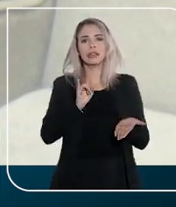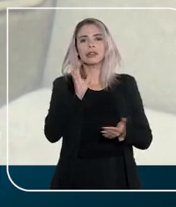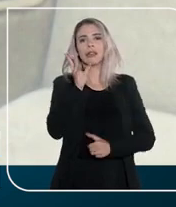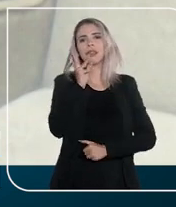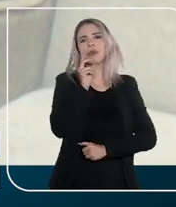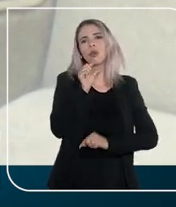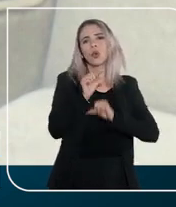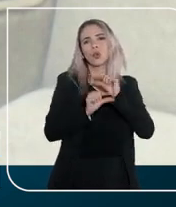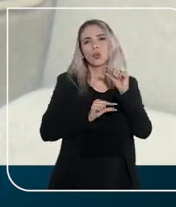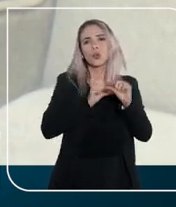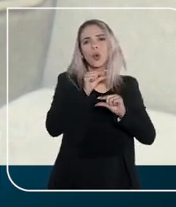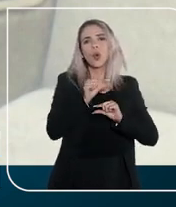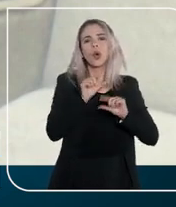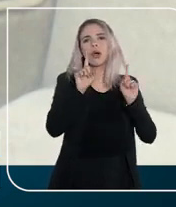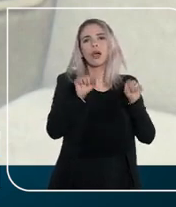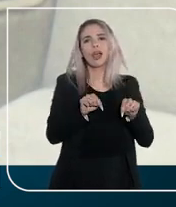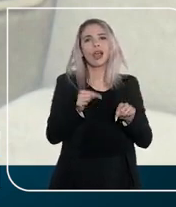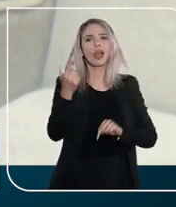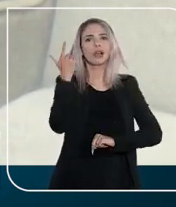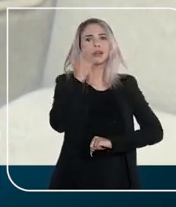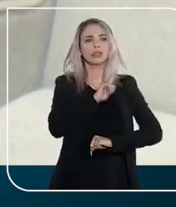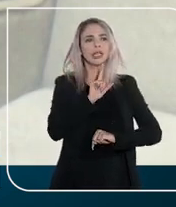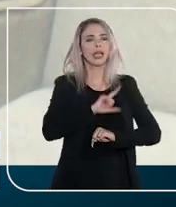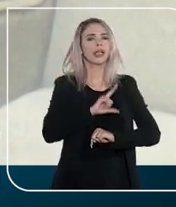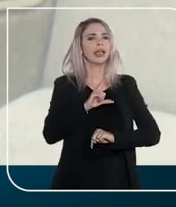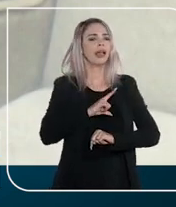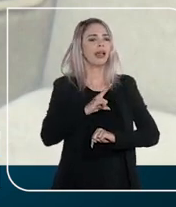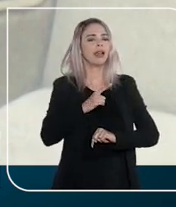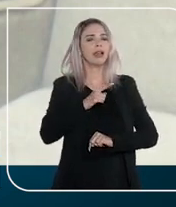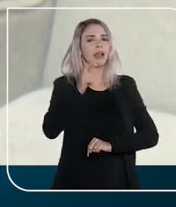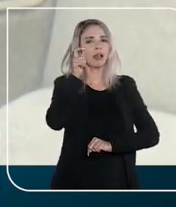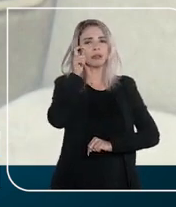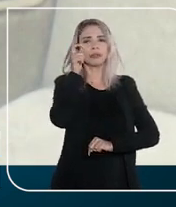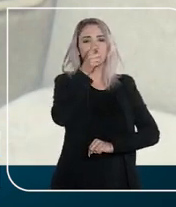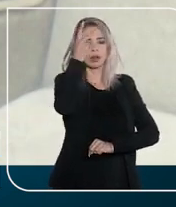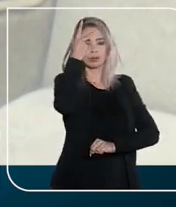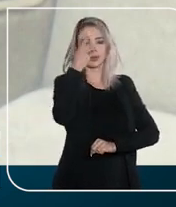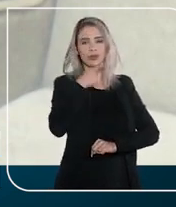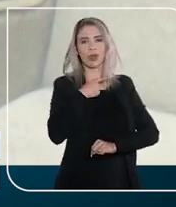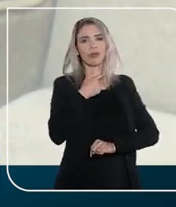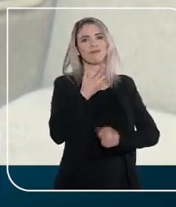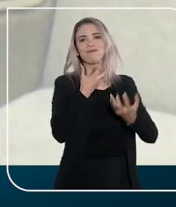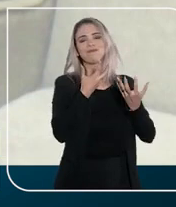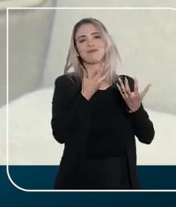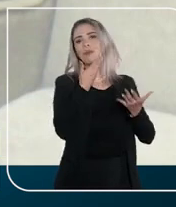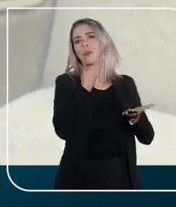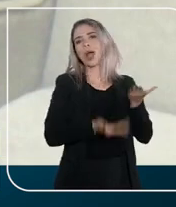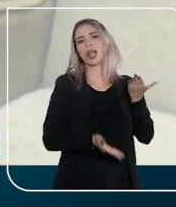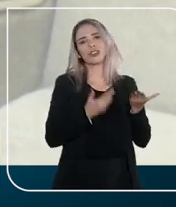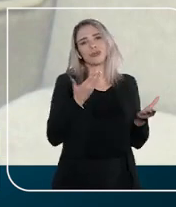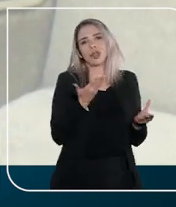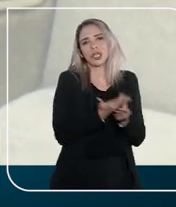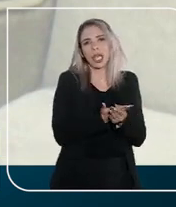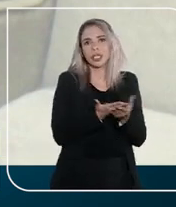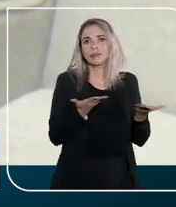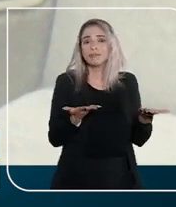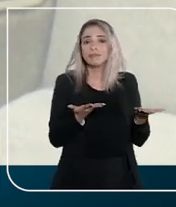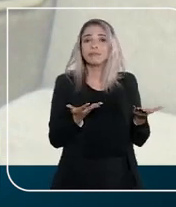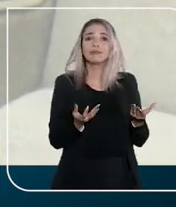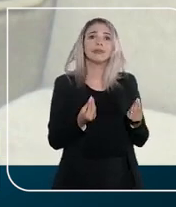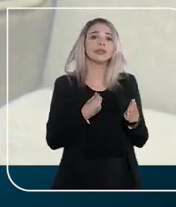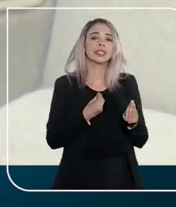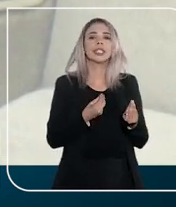alguns anos, seja contrária aos interesses do servidor. E aí, no caso, não se admite que